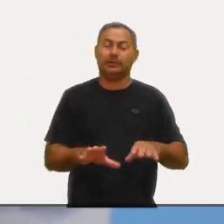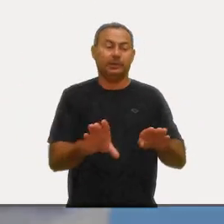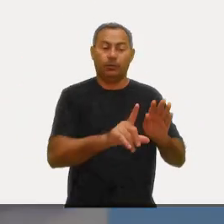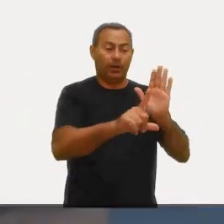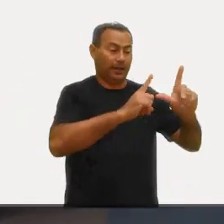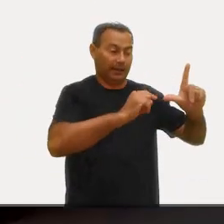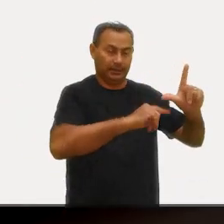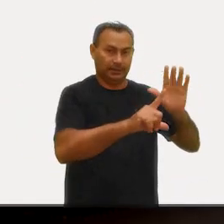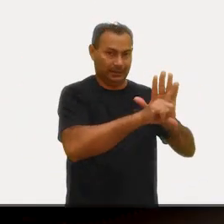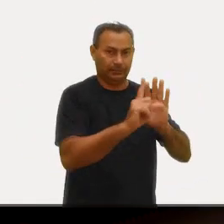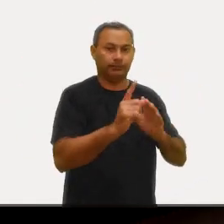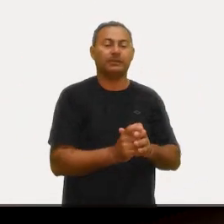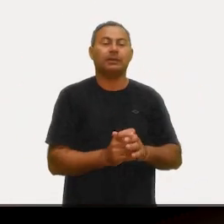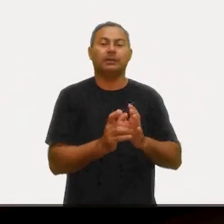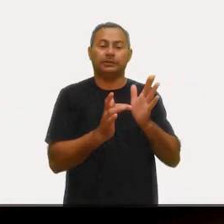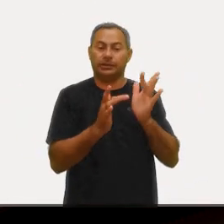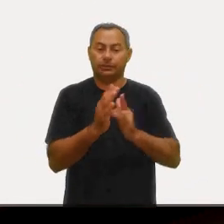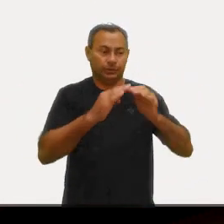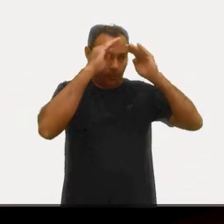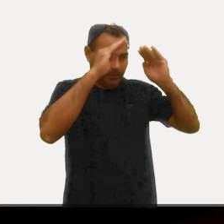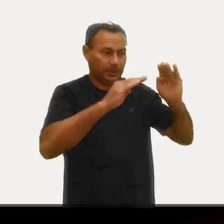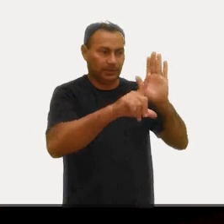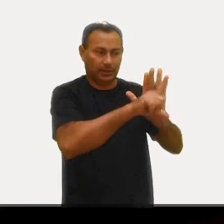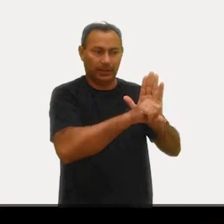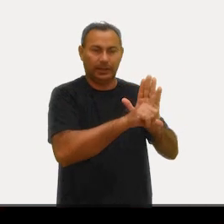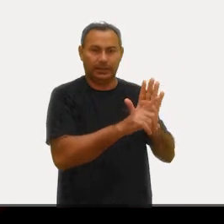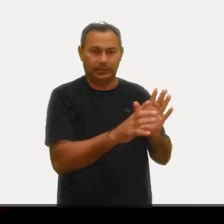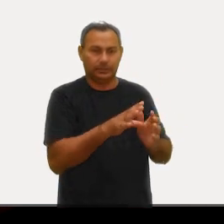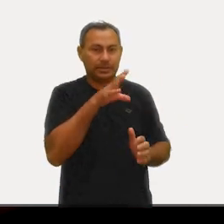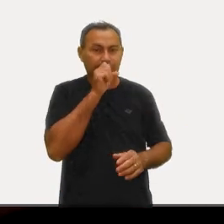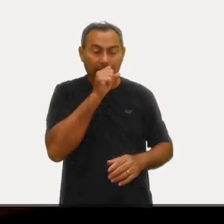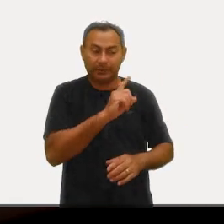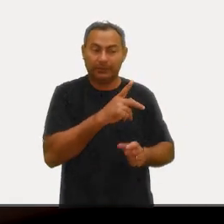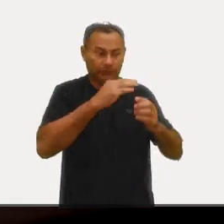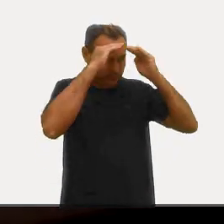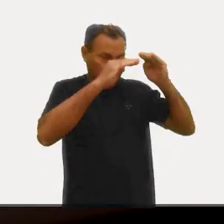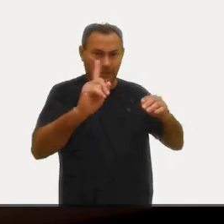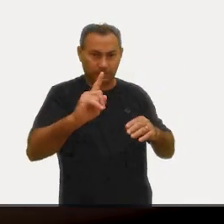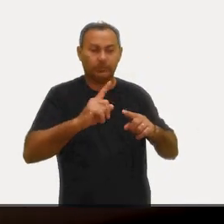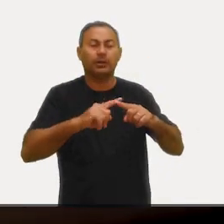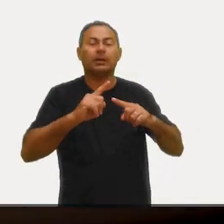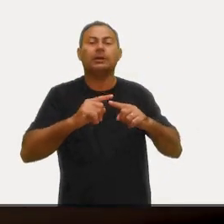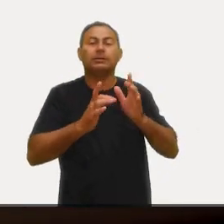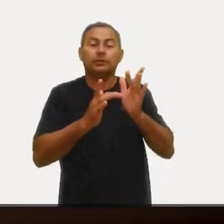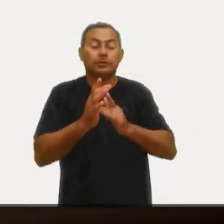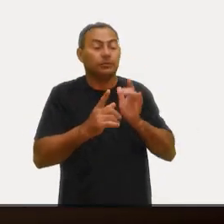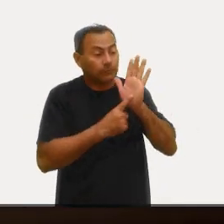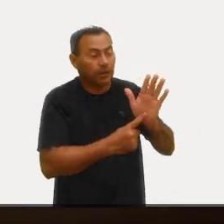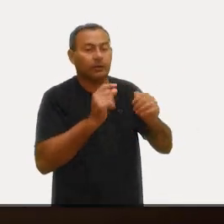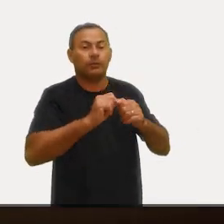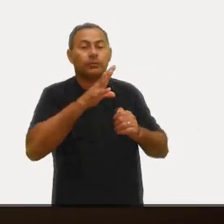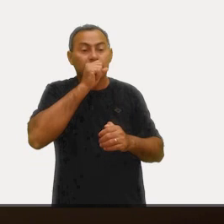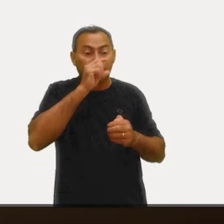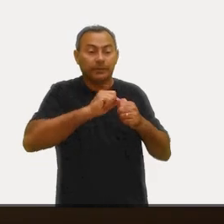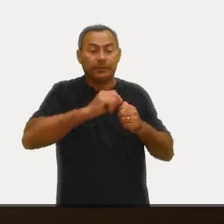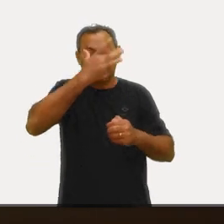lei. Deliberadamente, Jesus infringiu a lei do sábado para ter a chance de dizer a eles: o sábado foi feito por causa